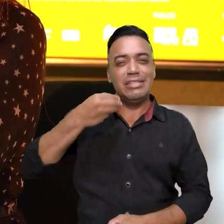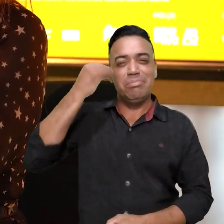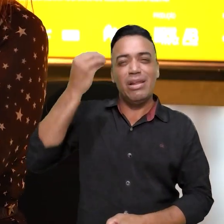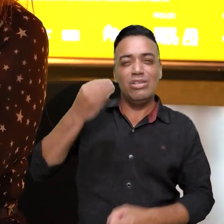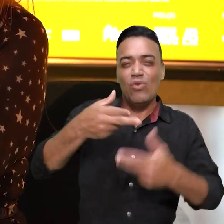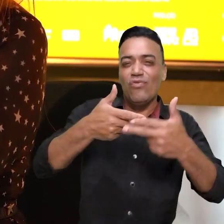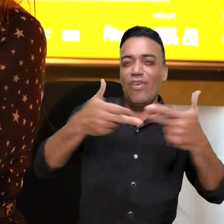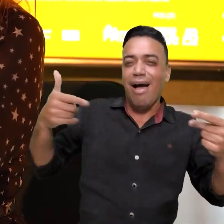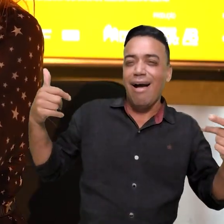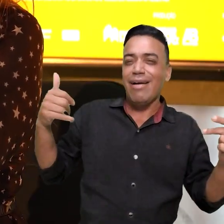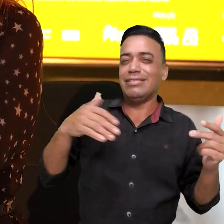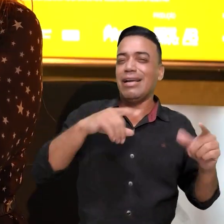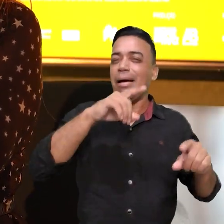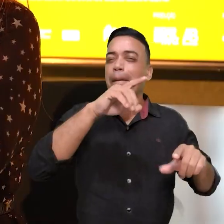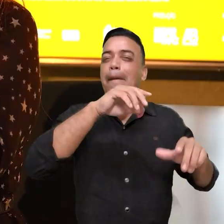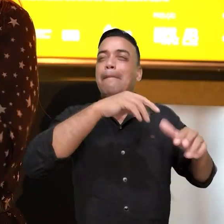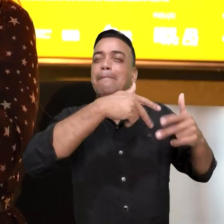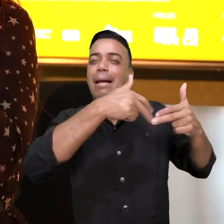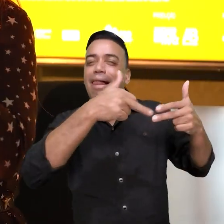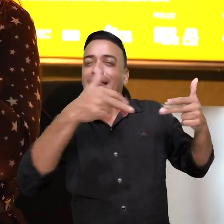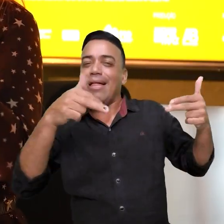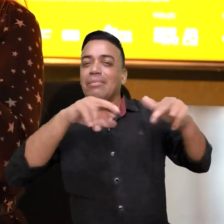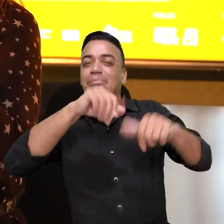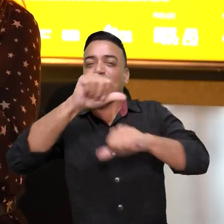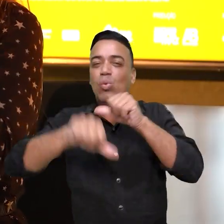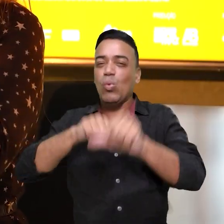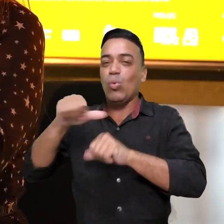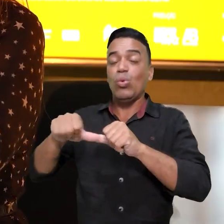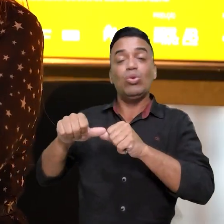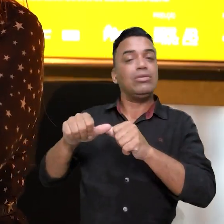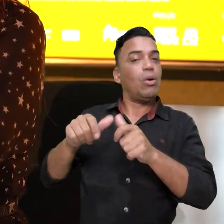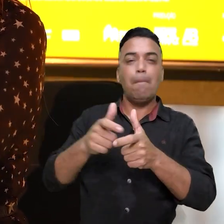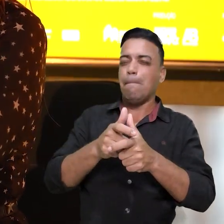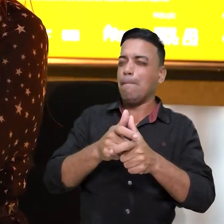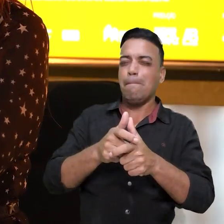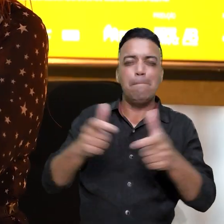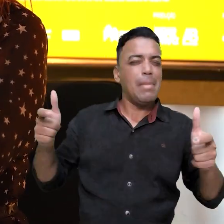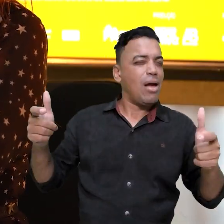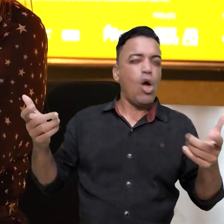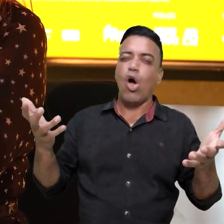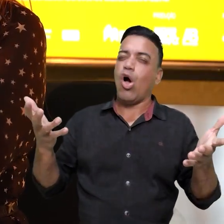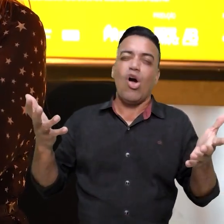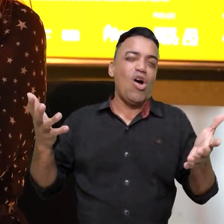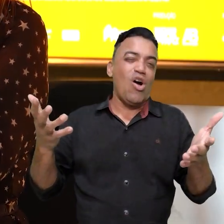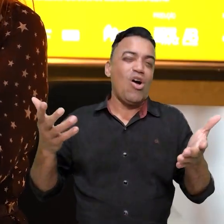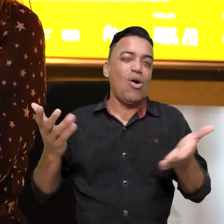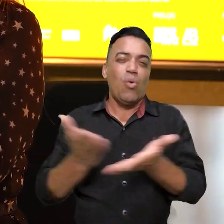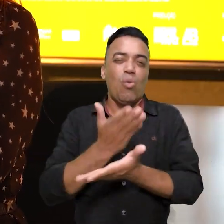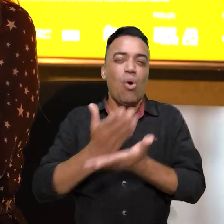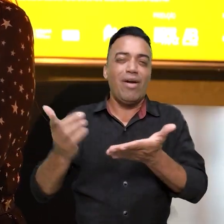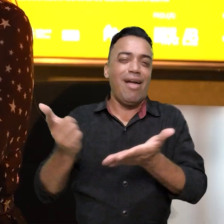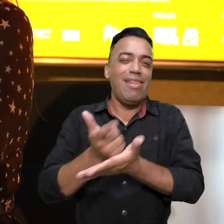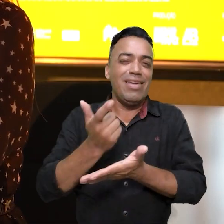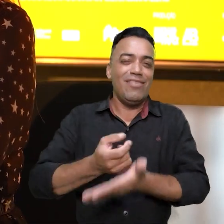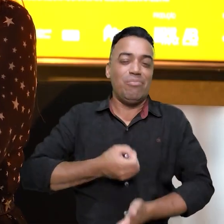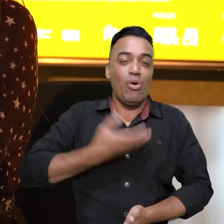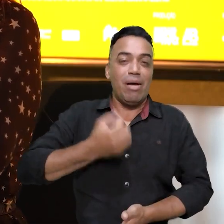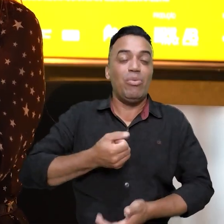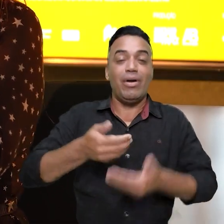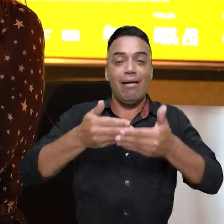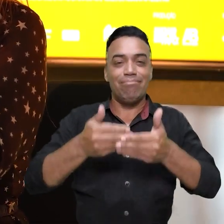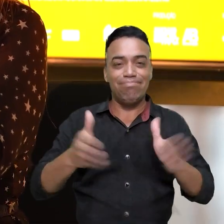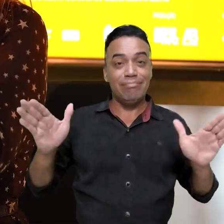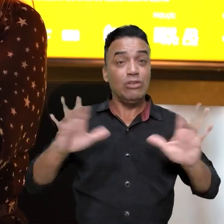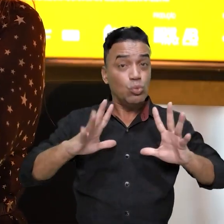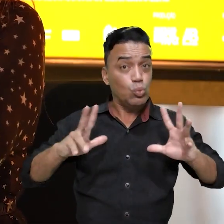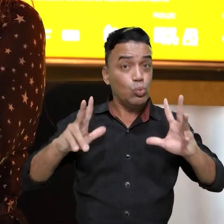coisas diferentes. Então, essa é a grandeza de qualquer obra, que, como dizia Humberto Eco, é uma obra aberta.